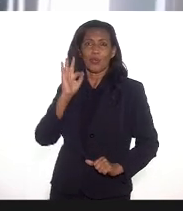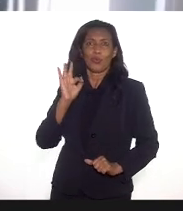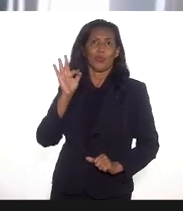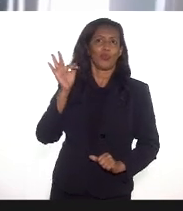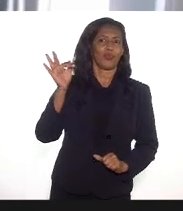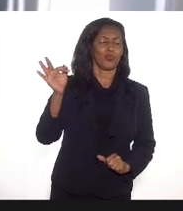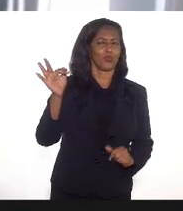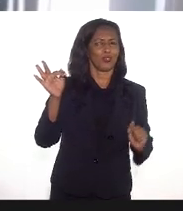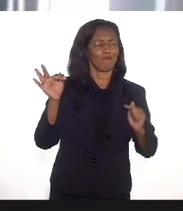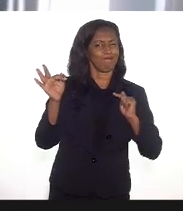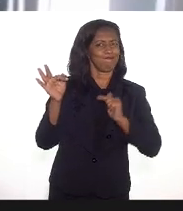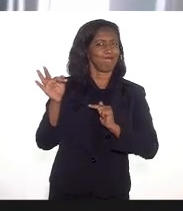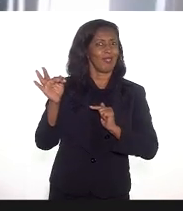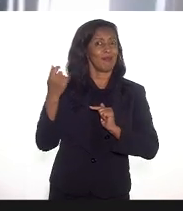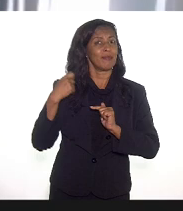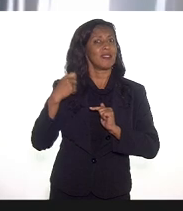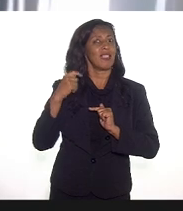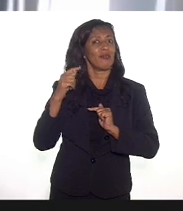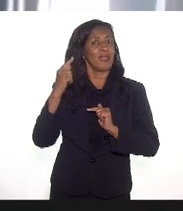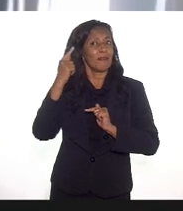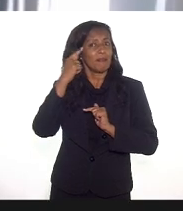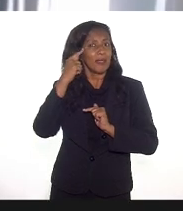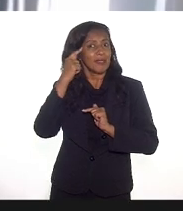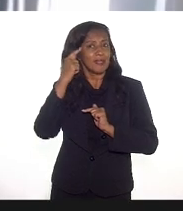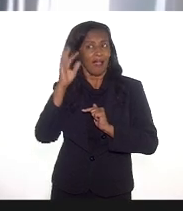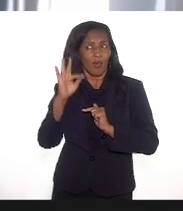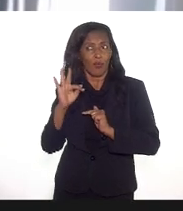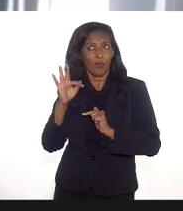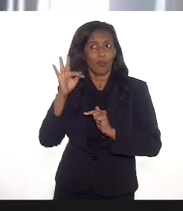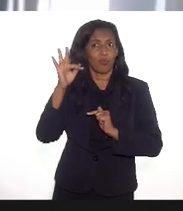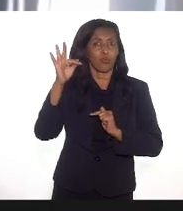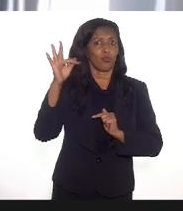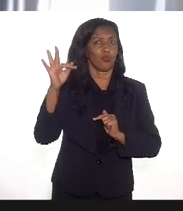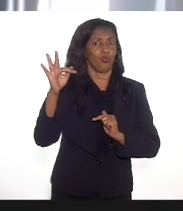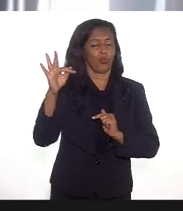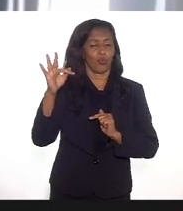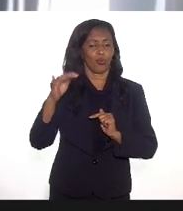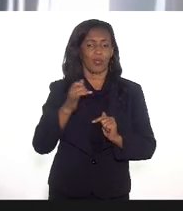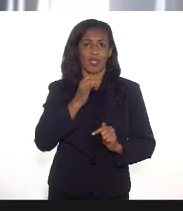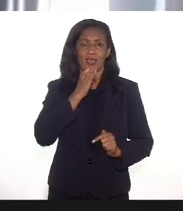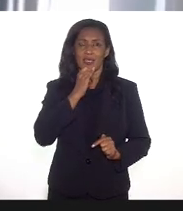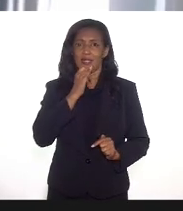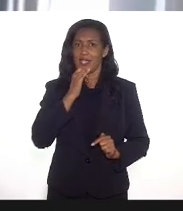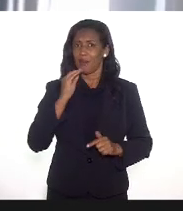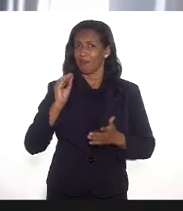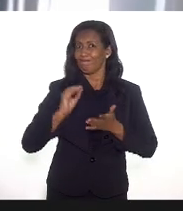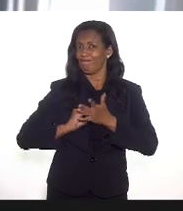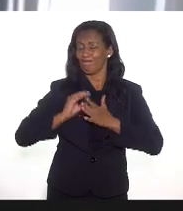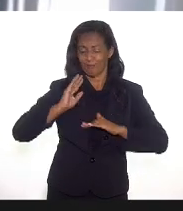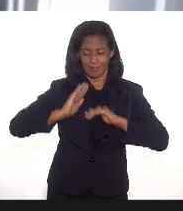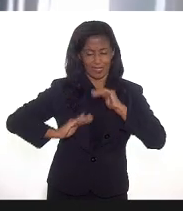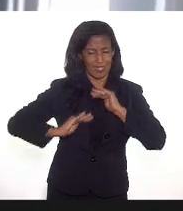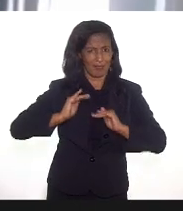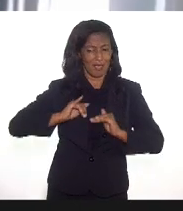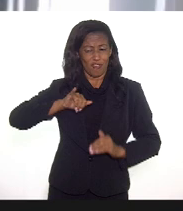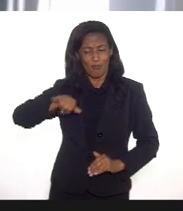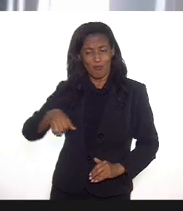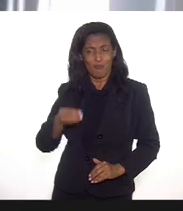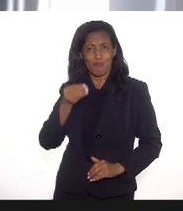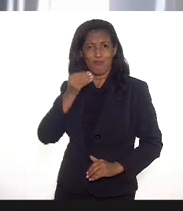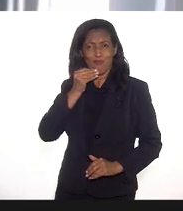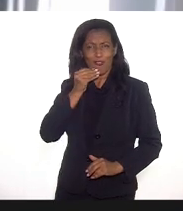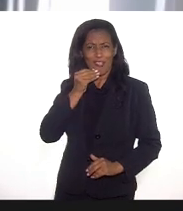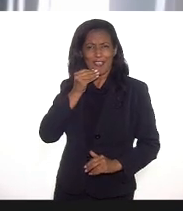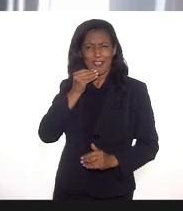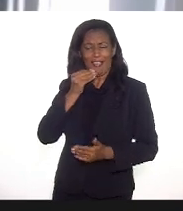cuidou de pensar no médio e longo prazos. Né? Por exemplo, não foi capaz de tirar proveito das